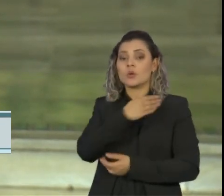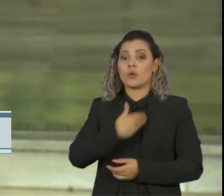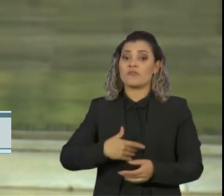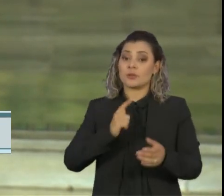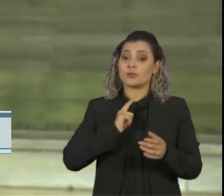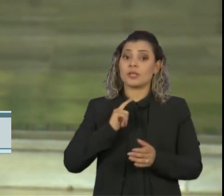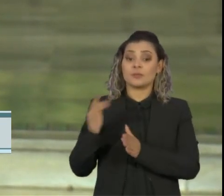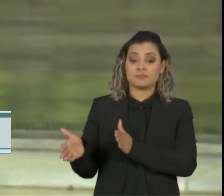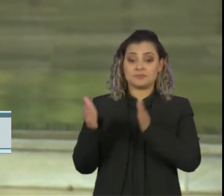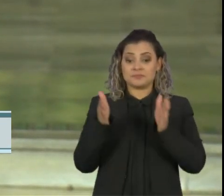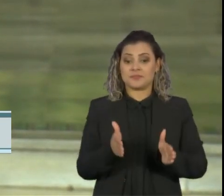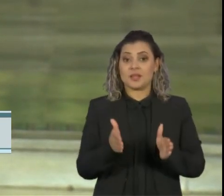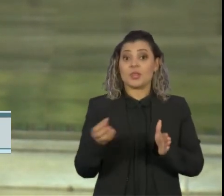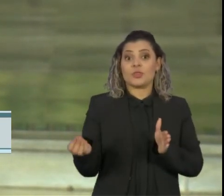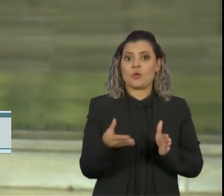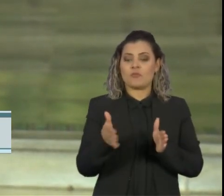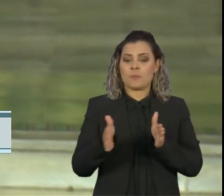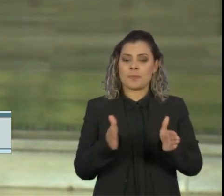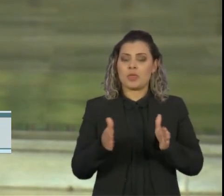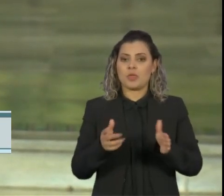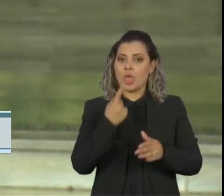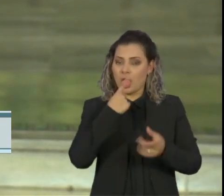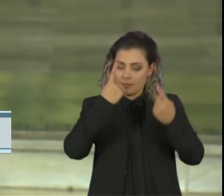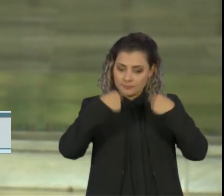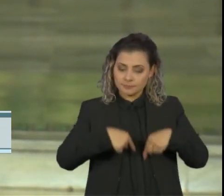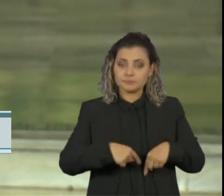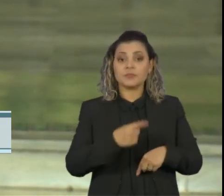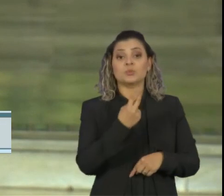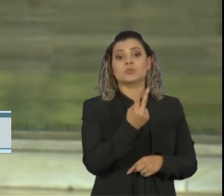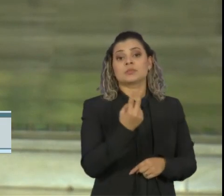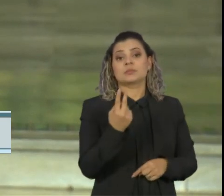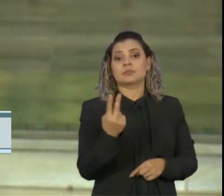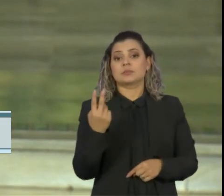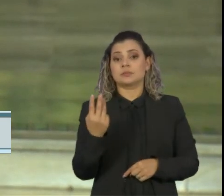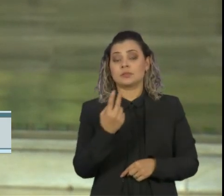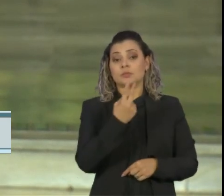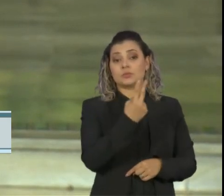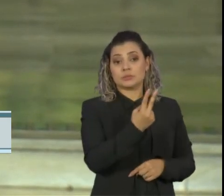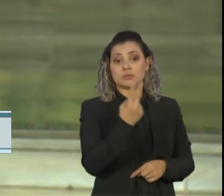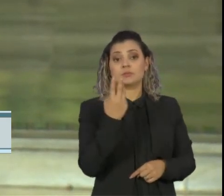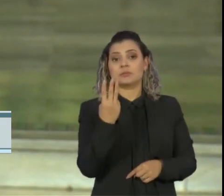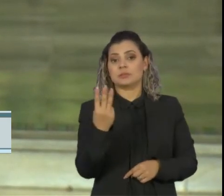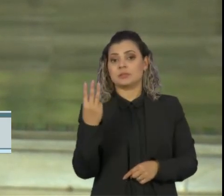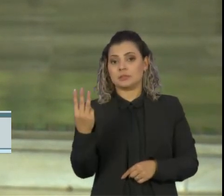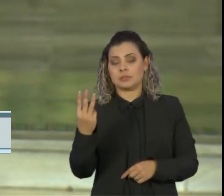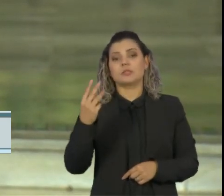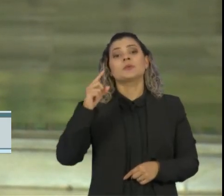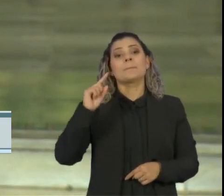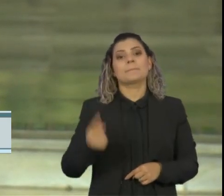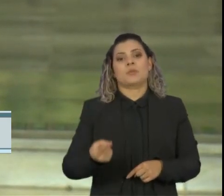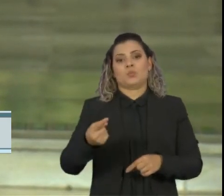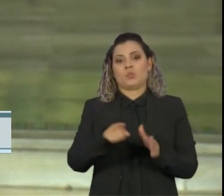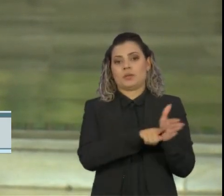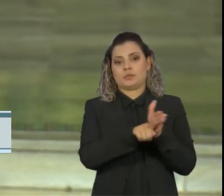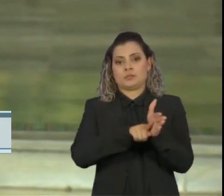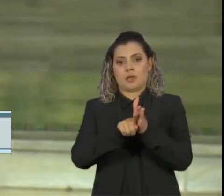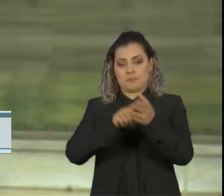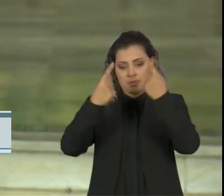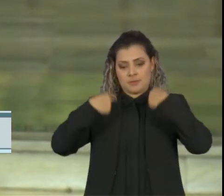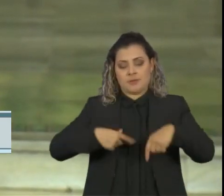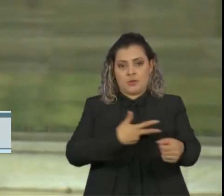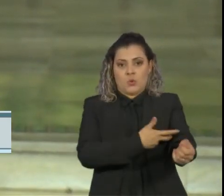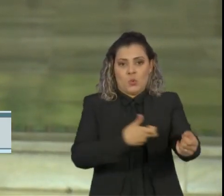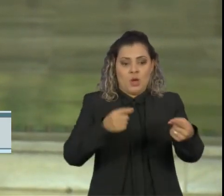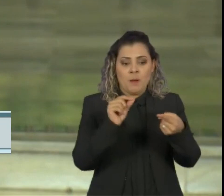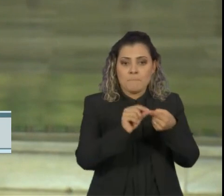uma nova fase de testagem com 233 mil exames com a população